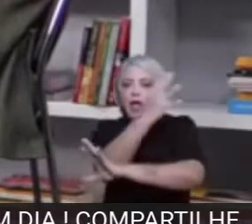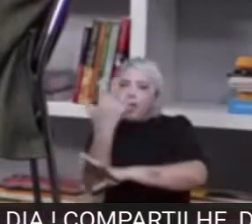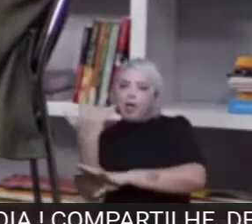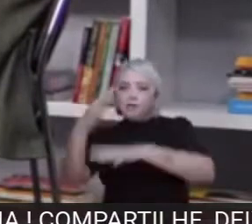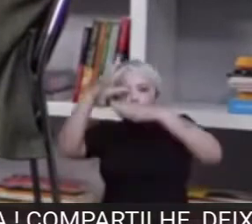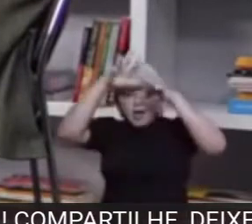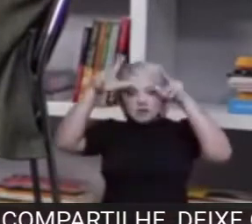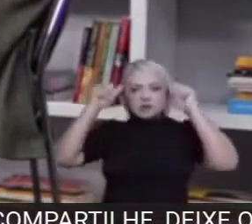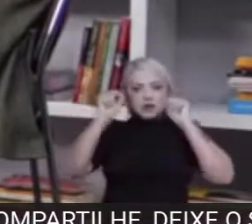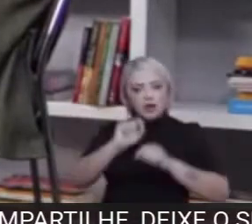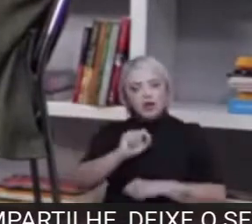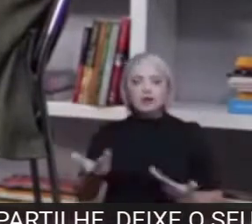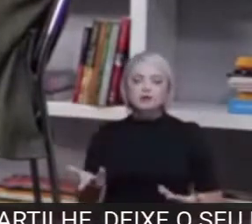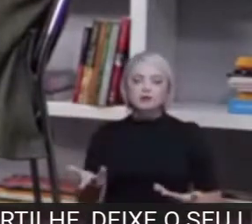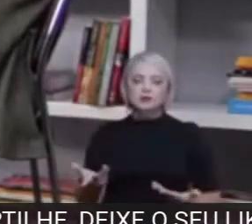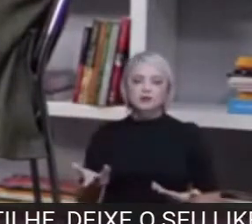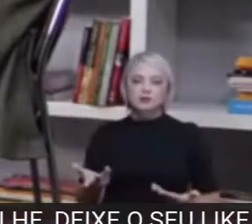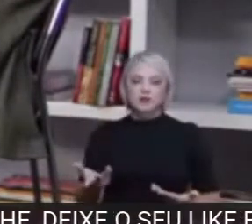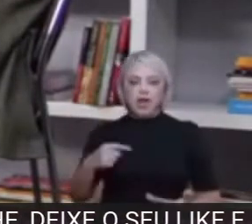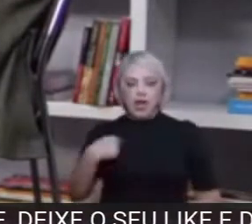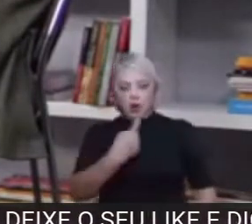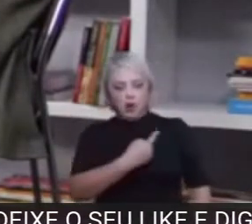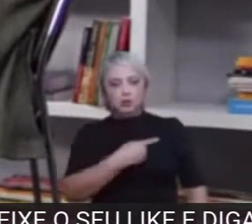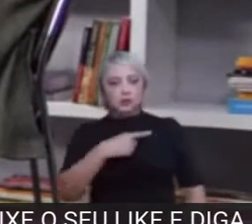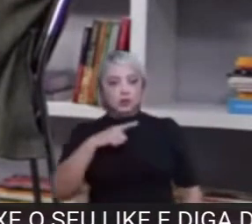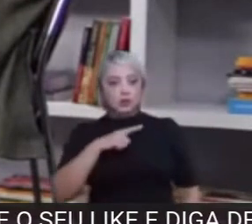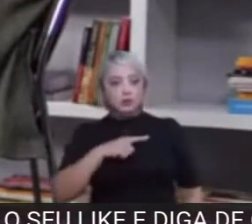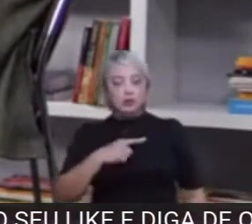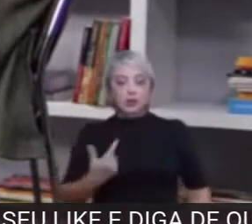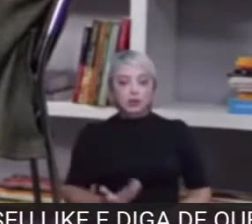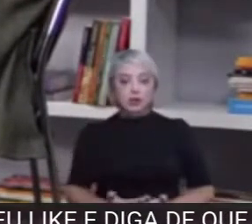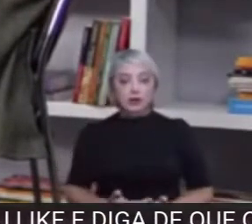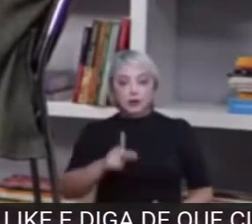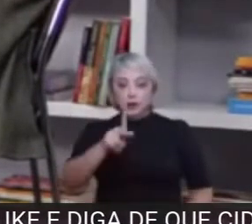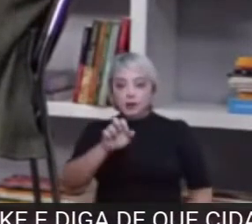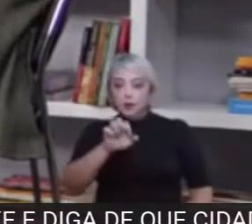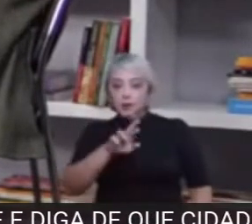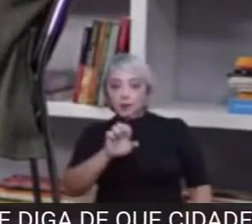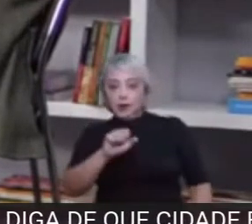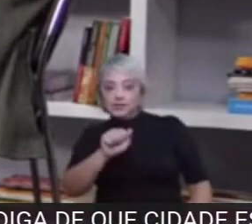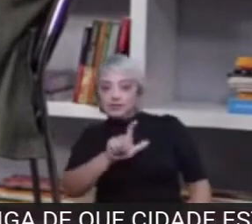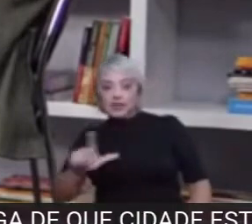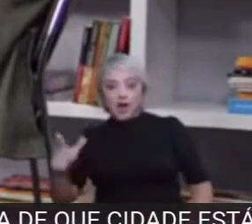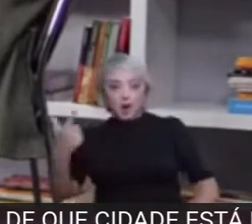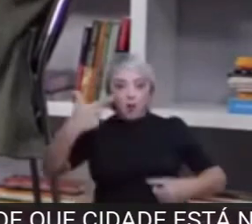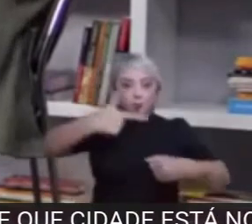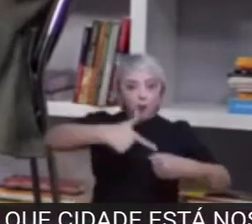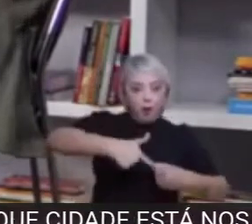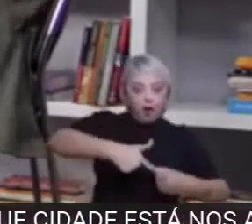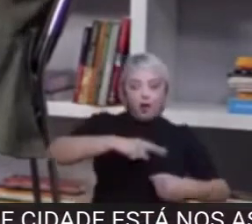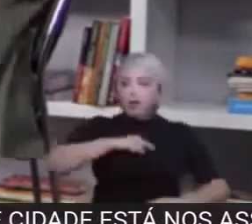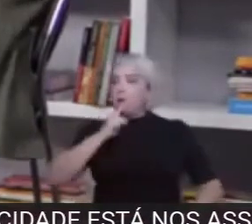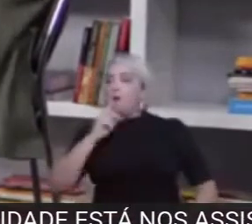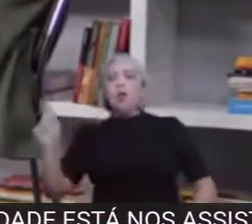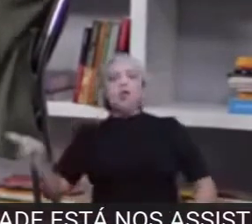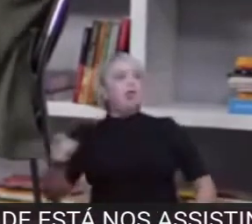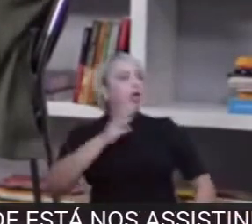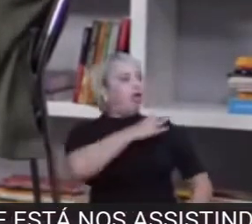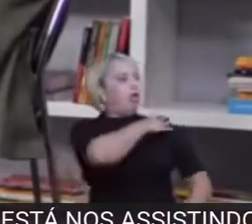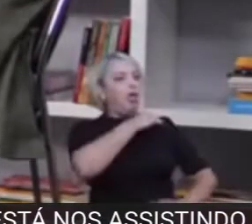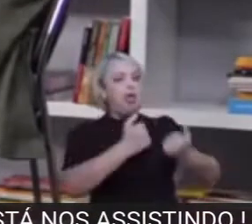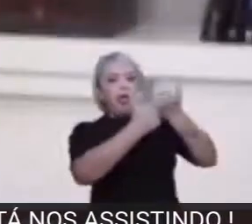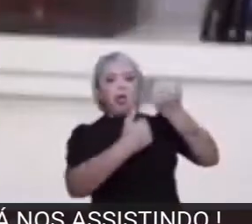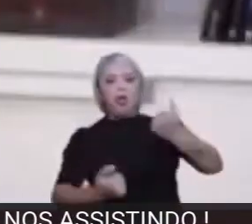se preparar. Agora que nós temos o pré-sal, defender o pré-sal e não mandar um comandante para ser o subcomandante da